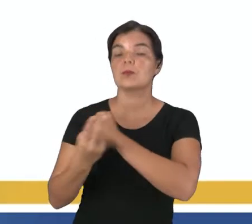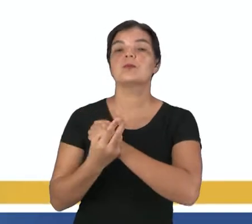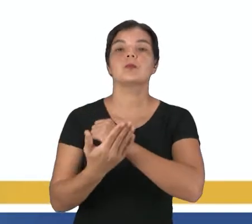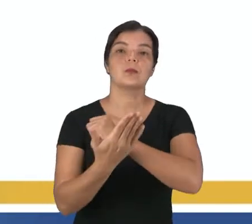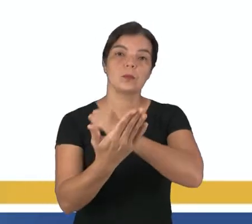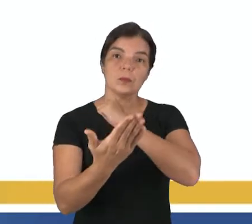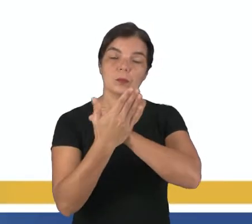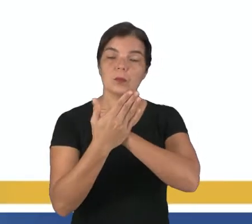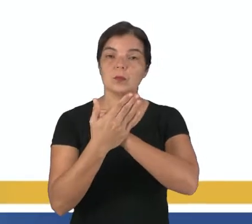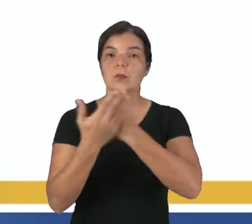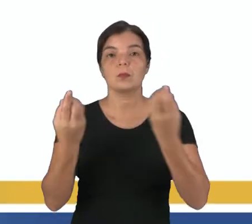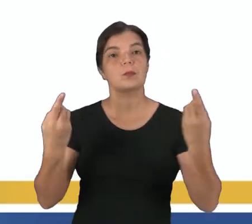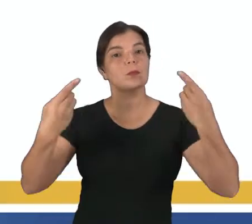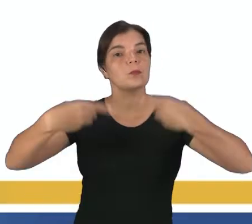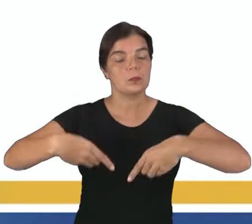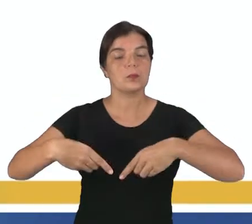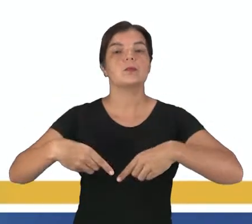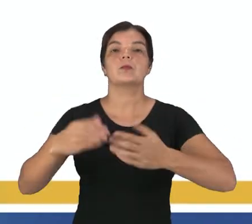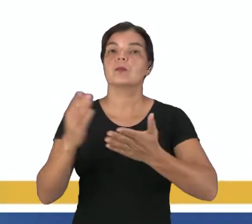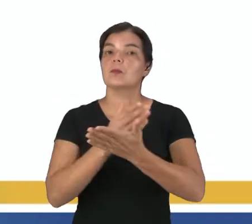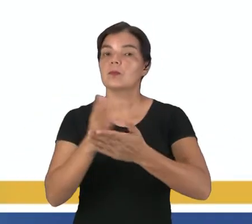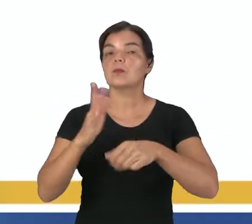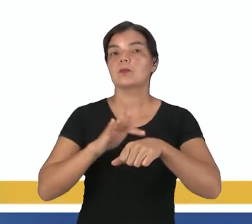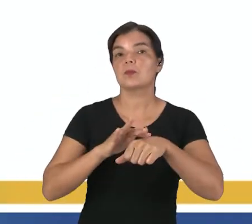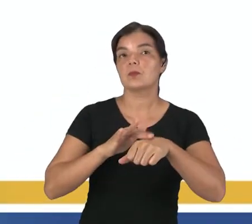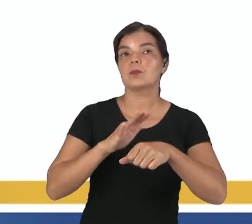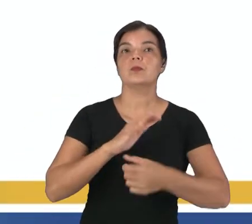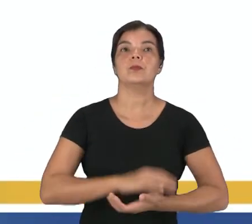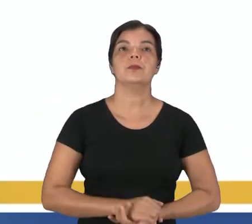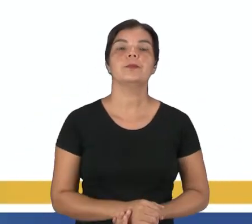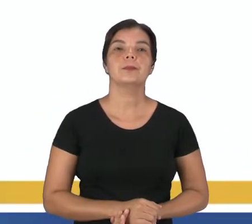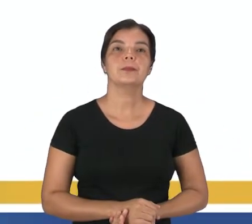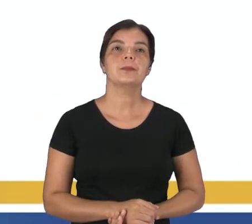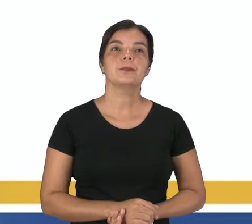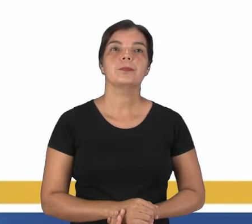de ajudar a combater certas doenças, por exemplo.